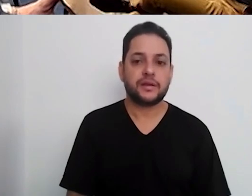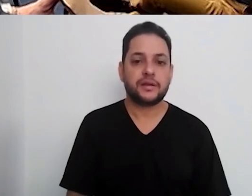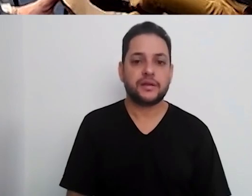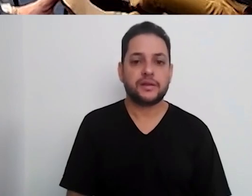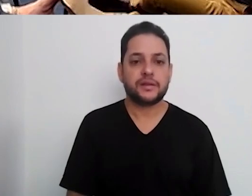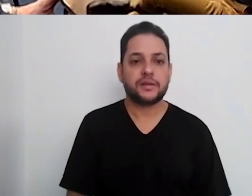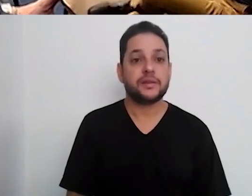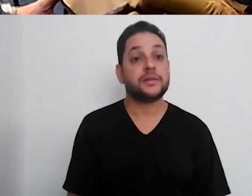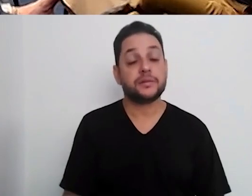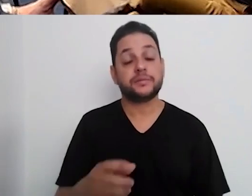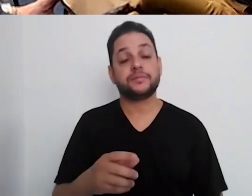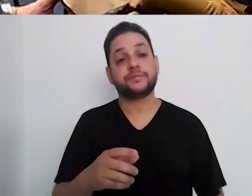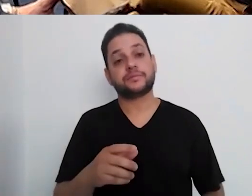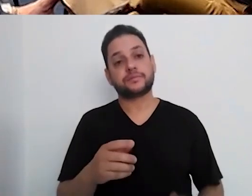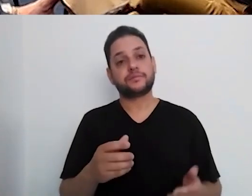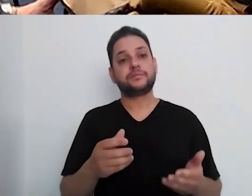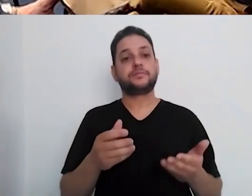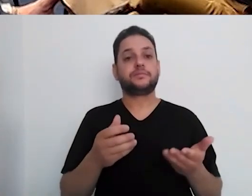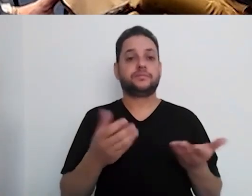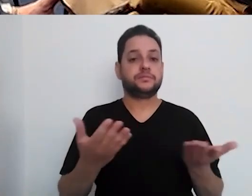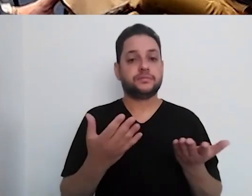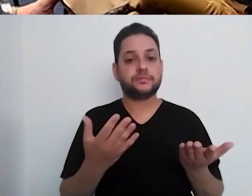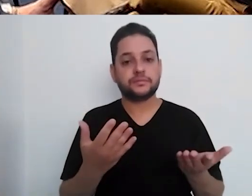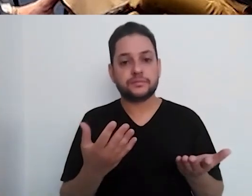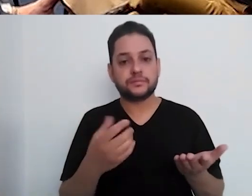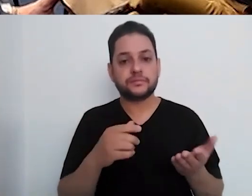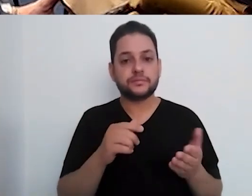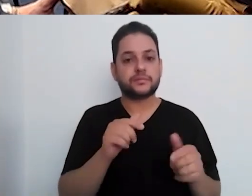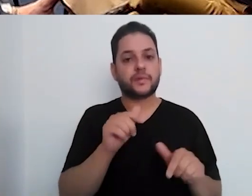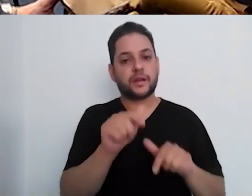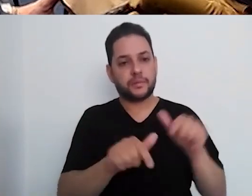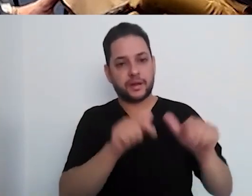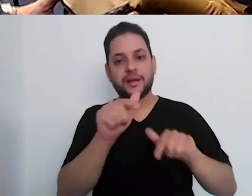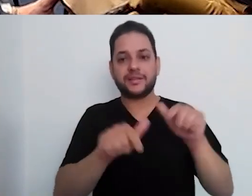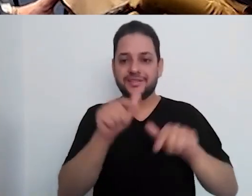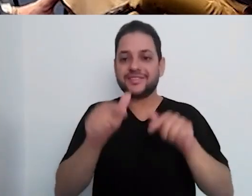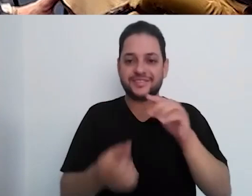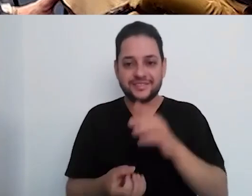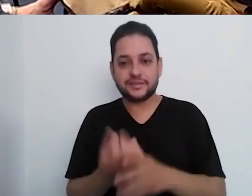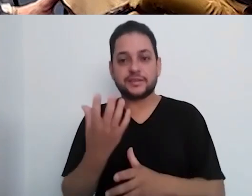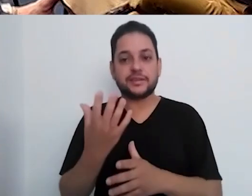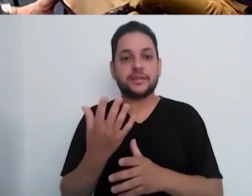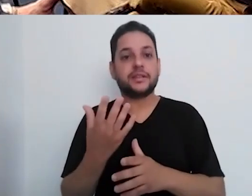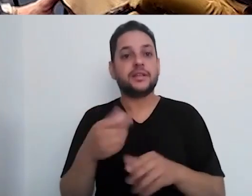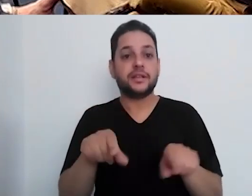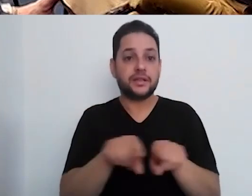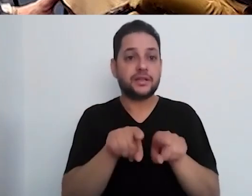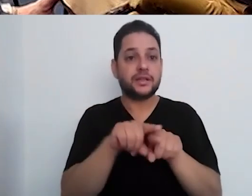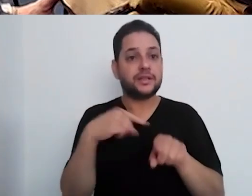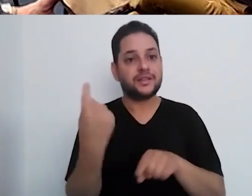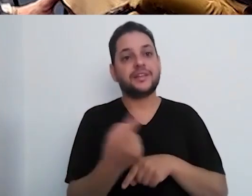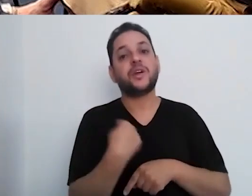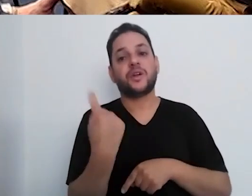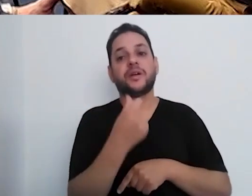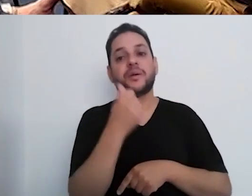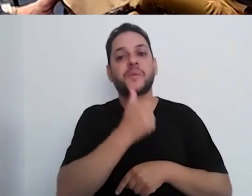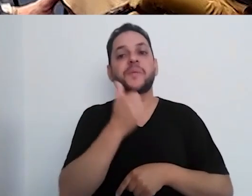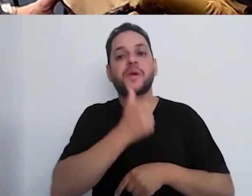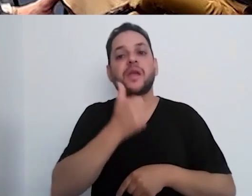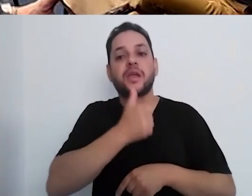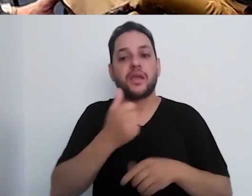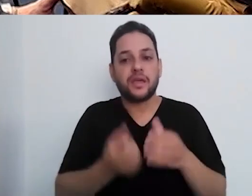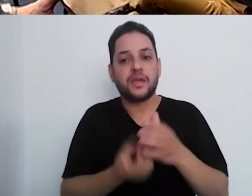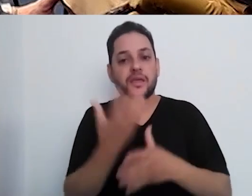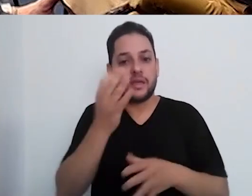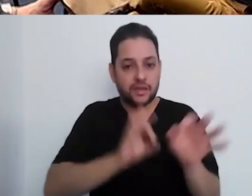A gente... Isso é trabalho de produtor, né? De produtor, e no nosso caso, de produtora. É